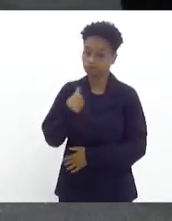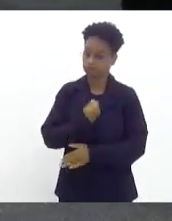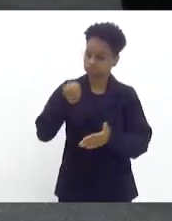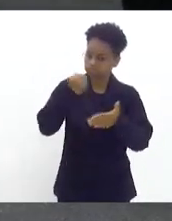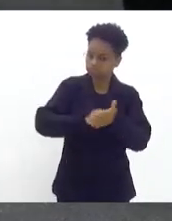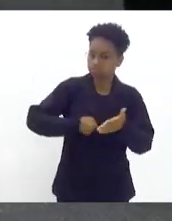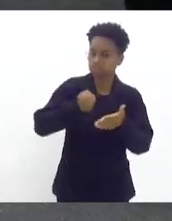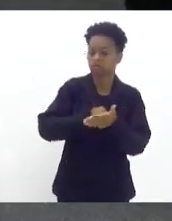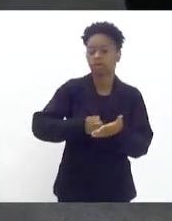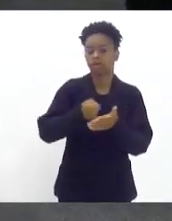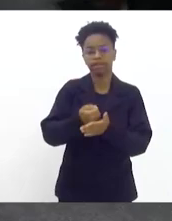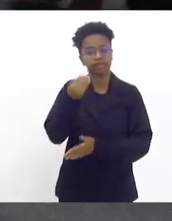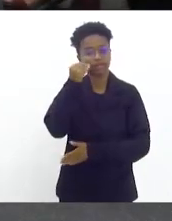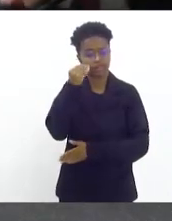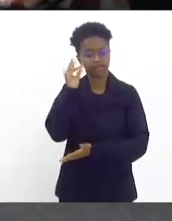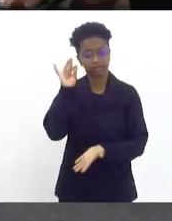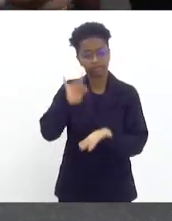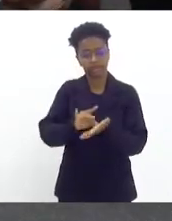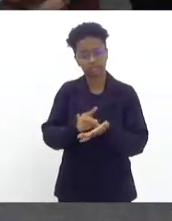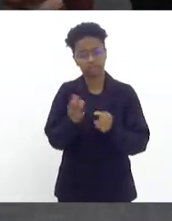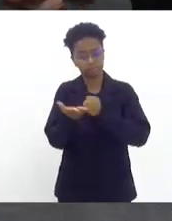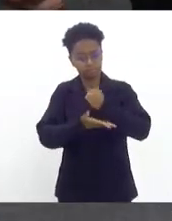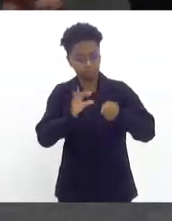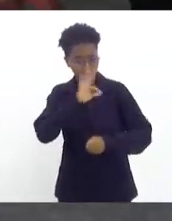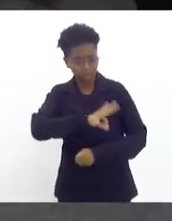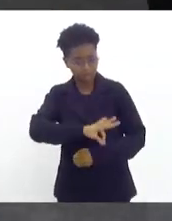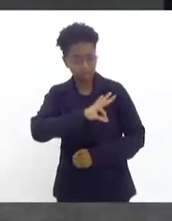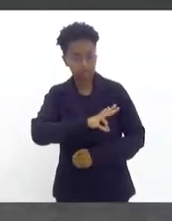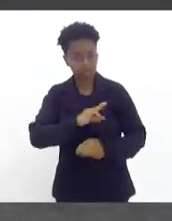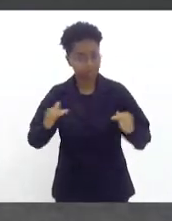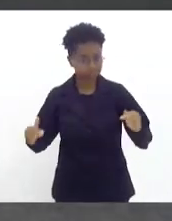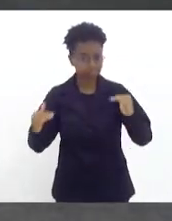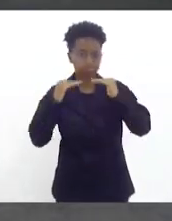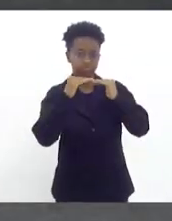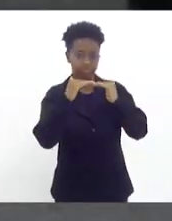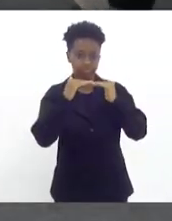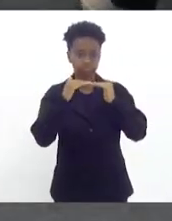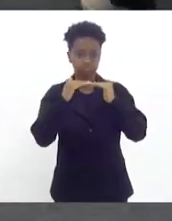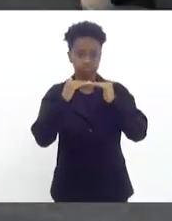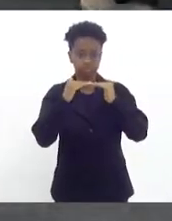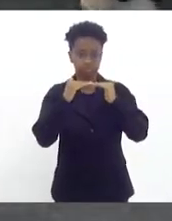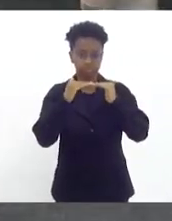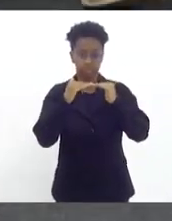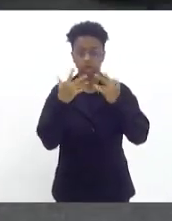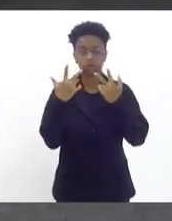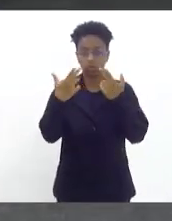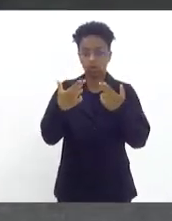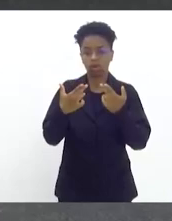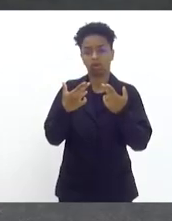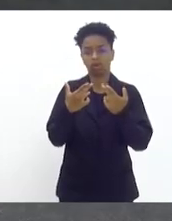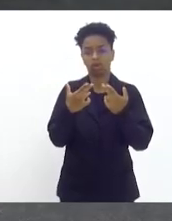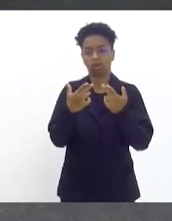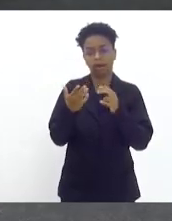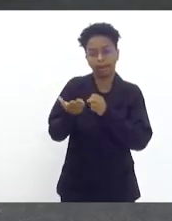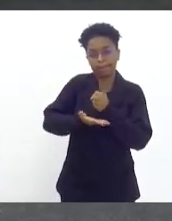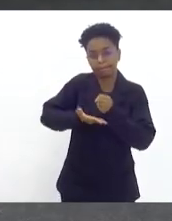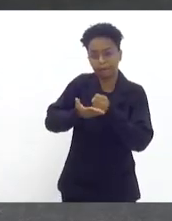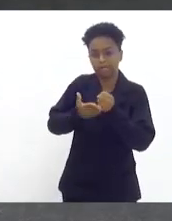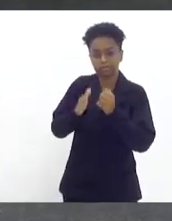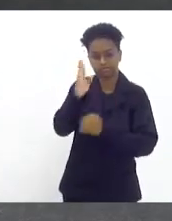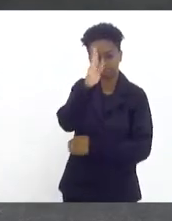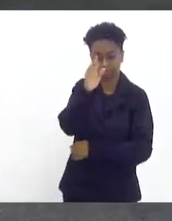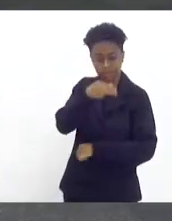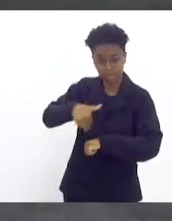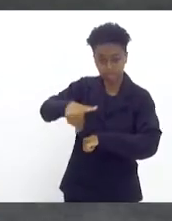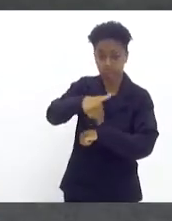para que o piso seja equiparado ao vencimento básico para que a entrega o